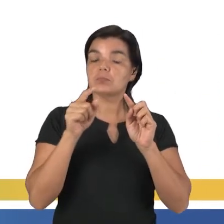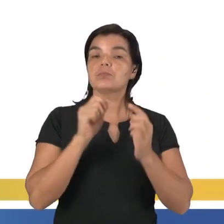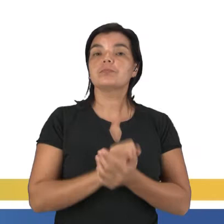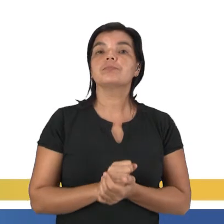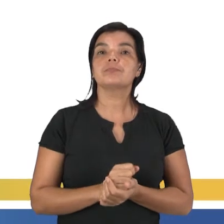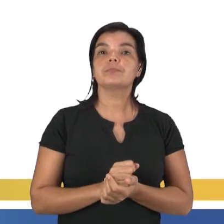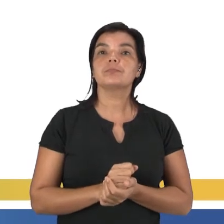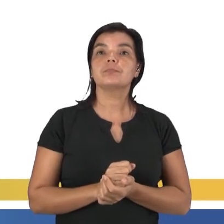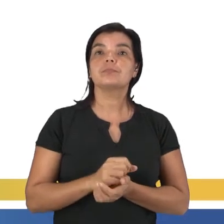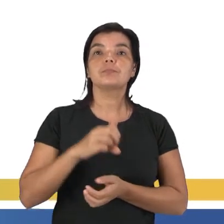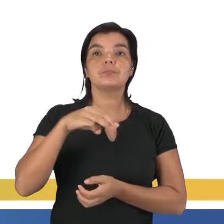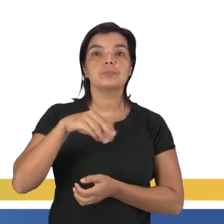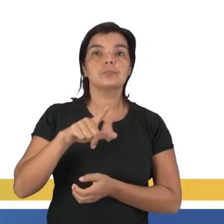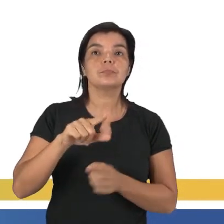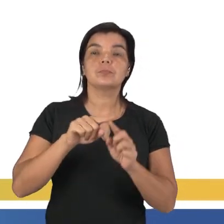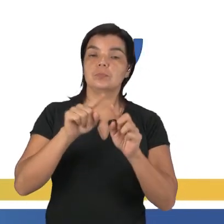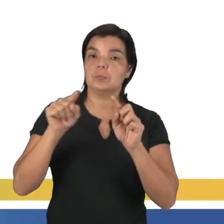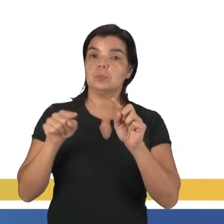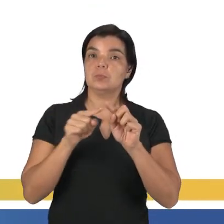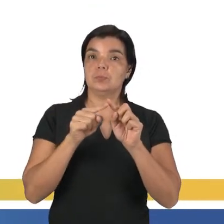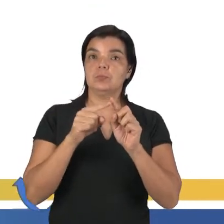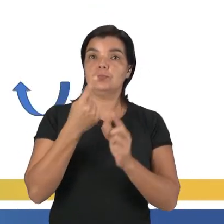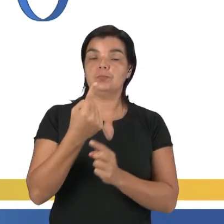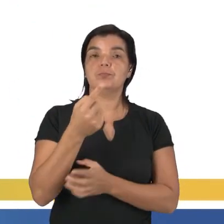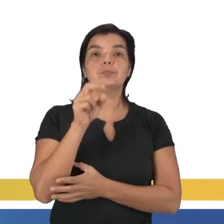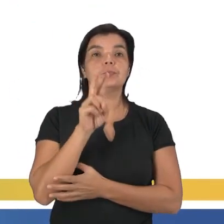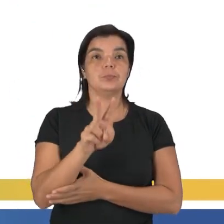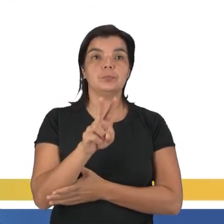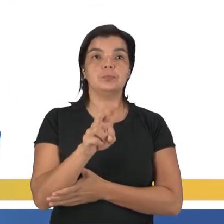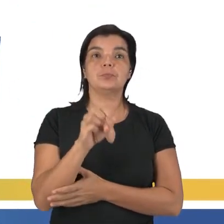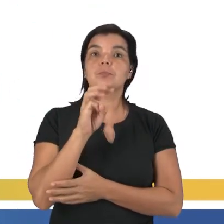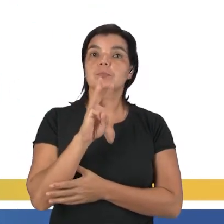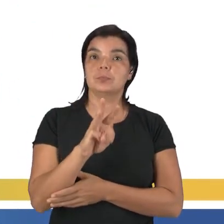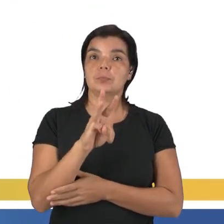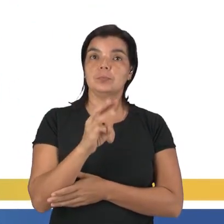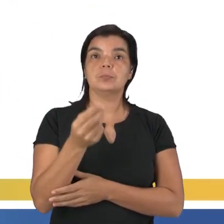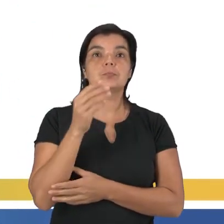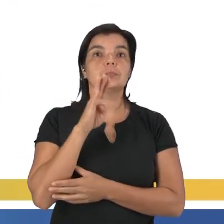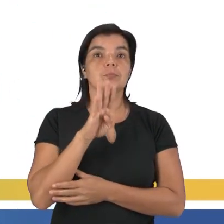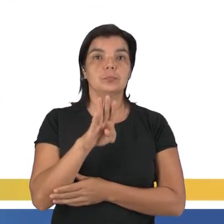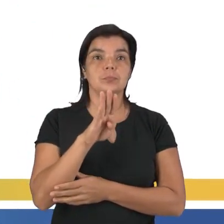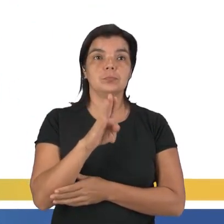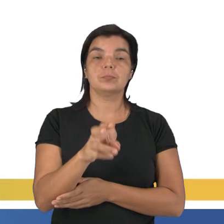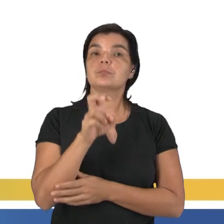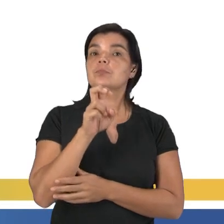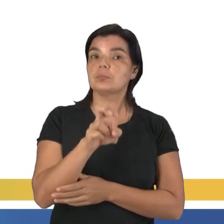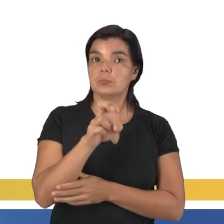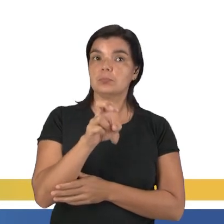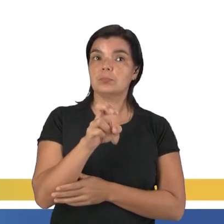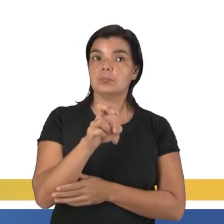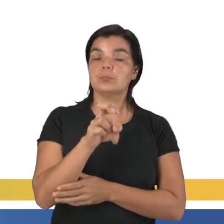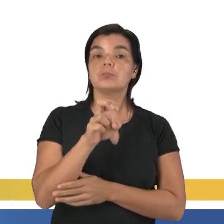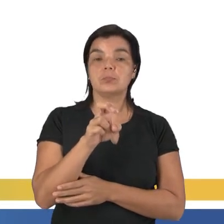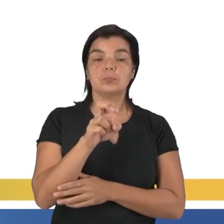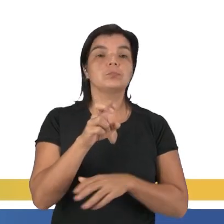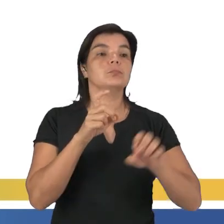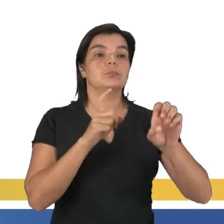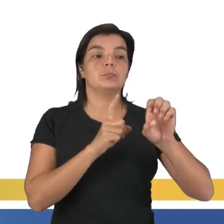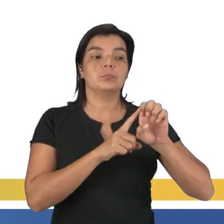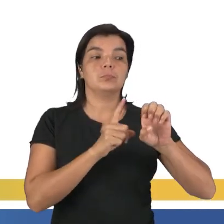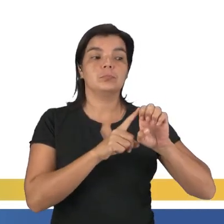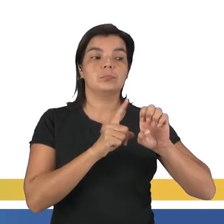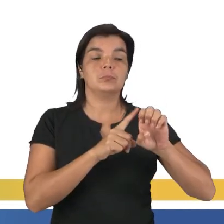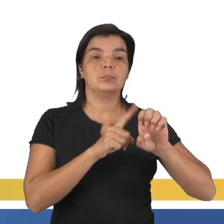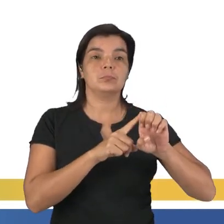de mililitros para hectolitros, vamos pular 1, 2, 3, 4, 5, né? Ou seja, vamos